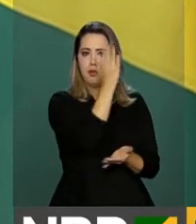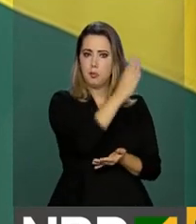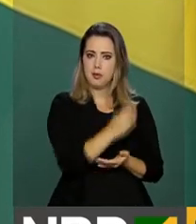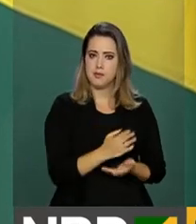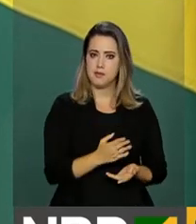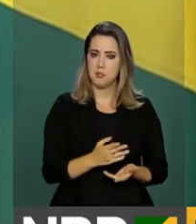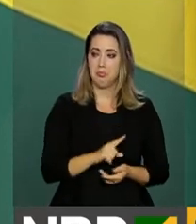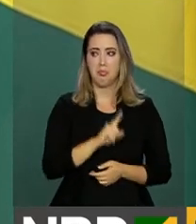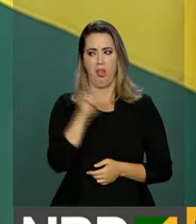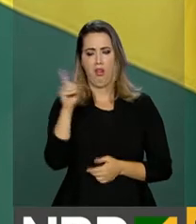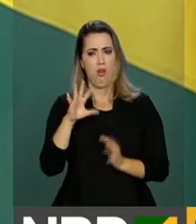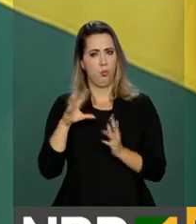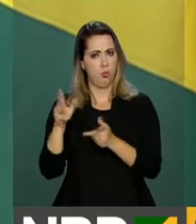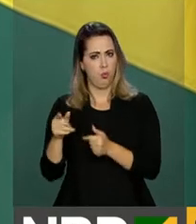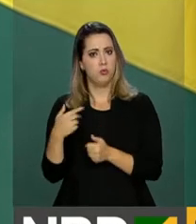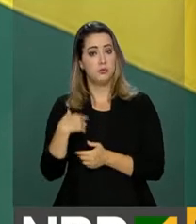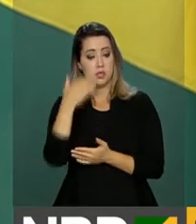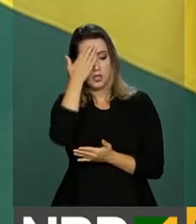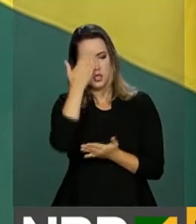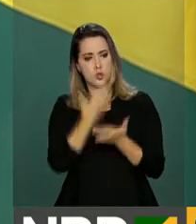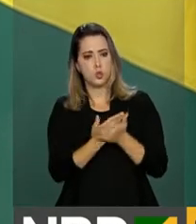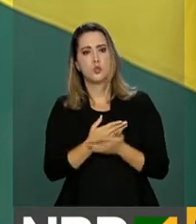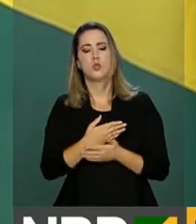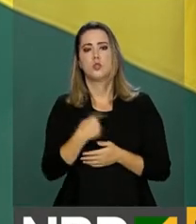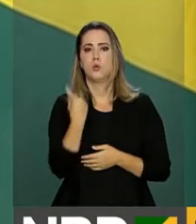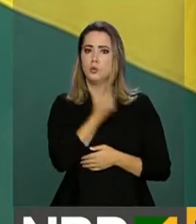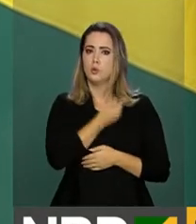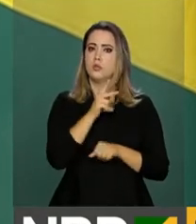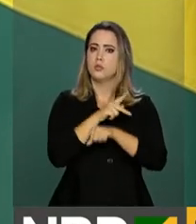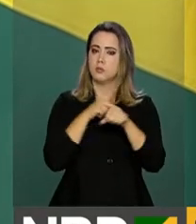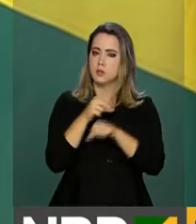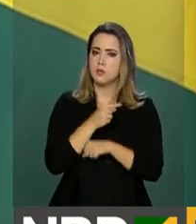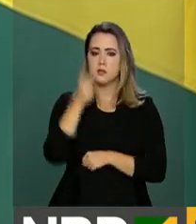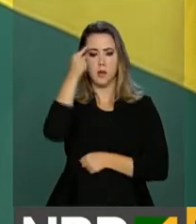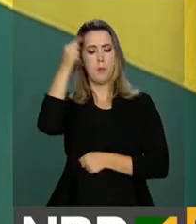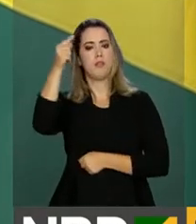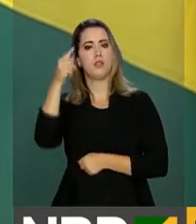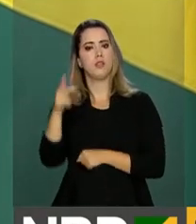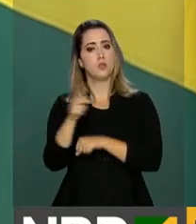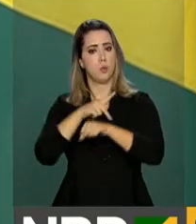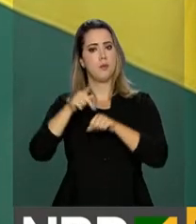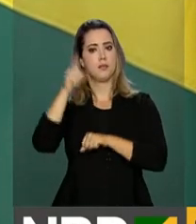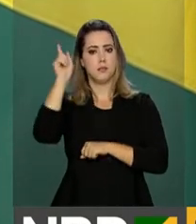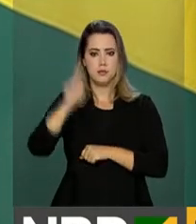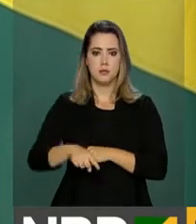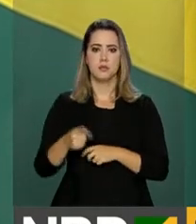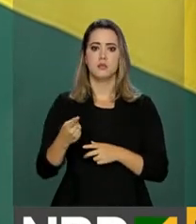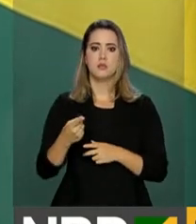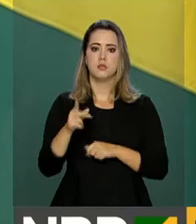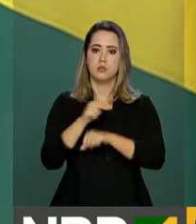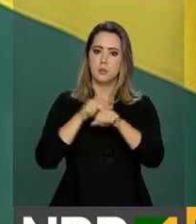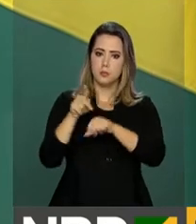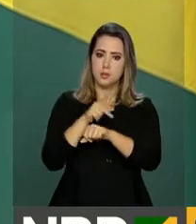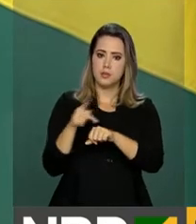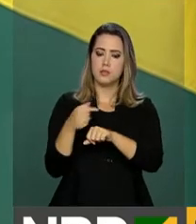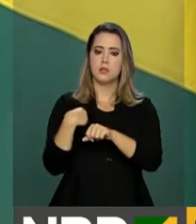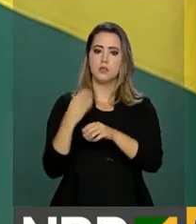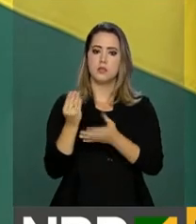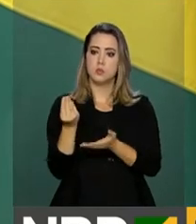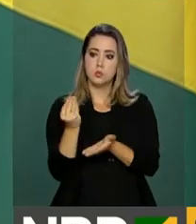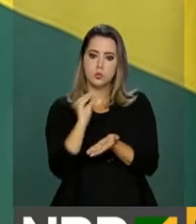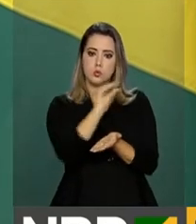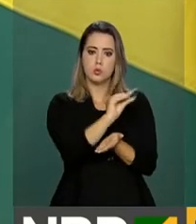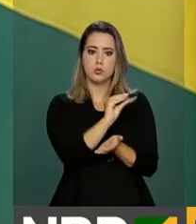grande lá fora de uso no nosso país a uma idéia de que o país é ainda um país onde as aplicações